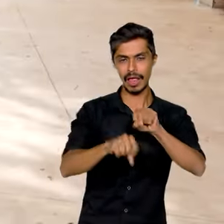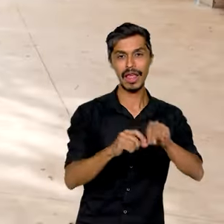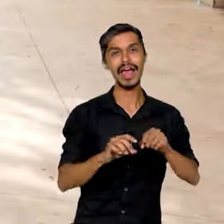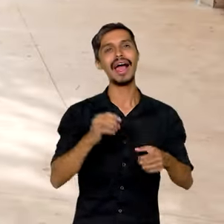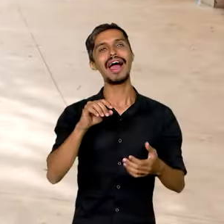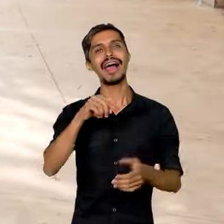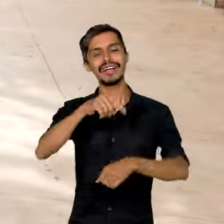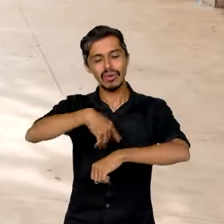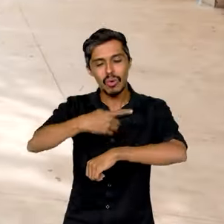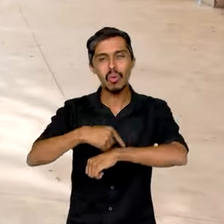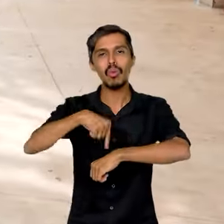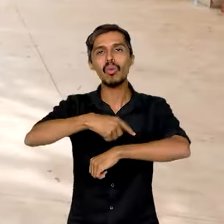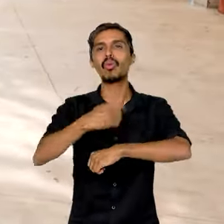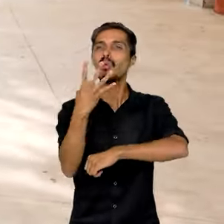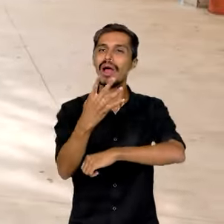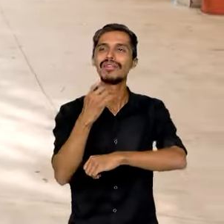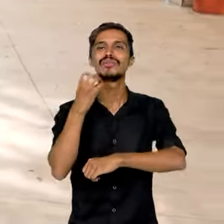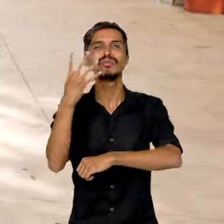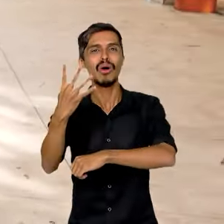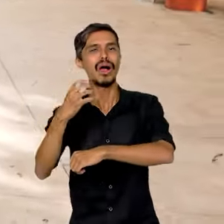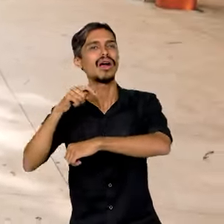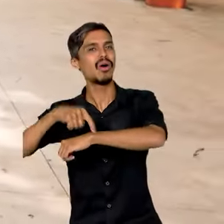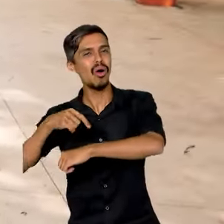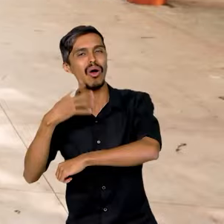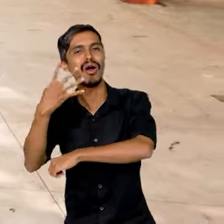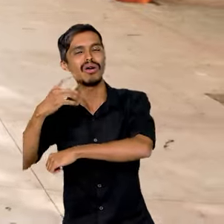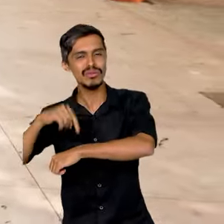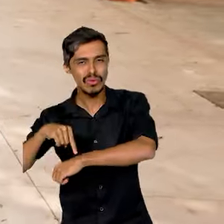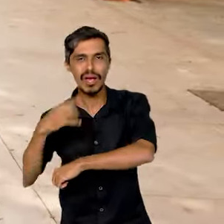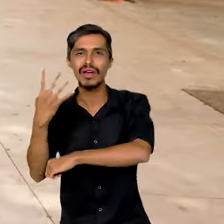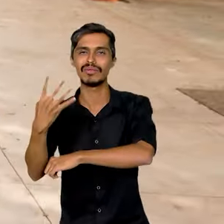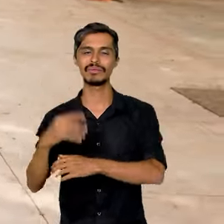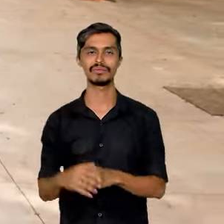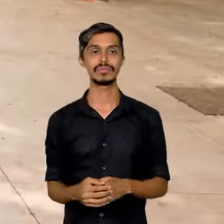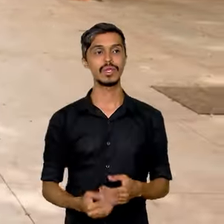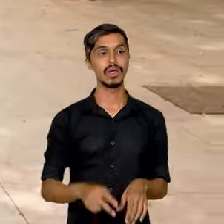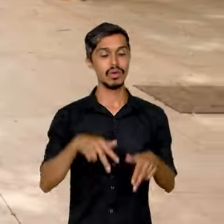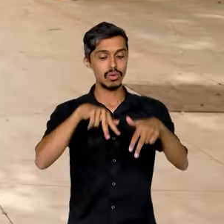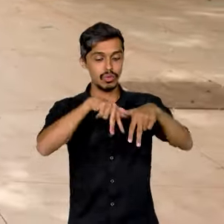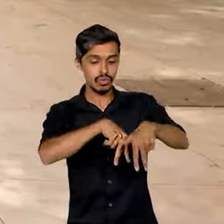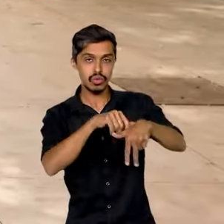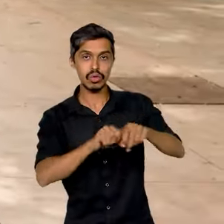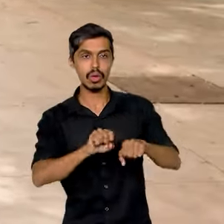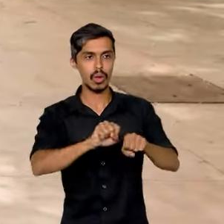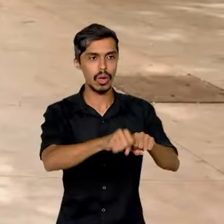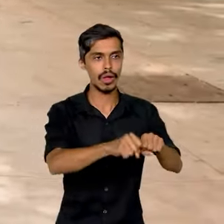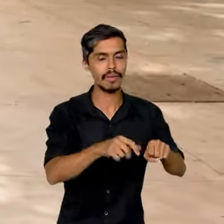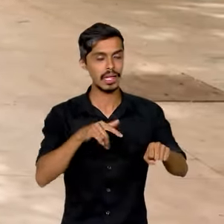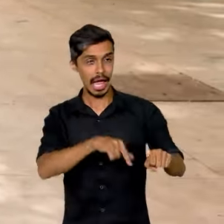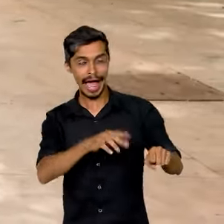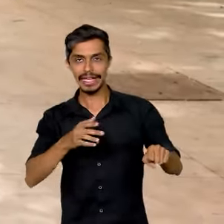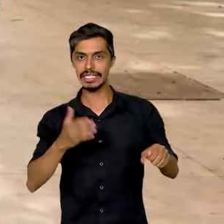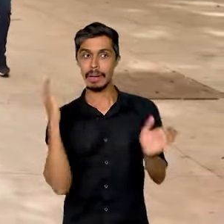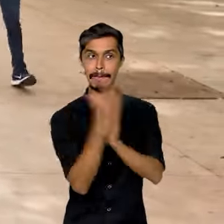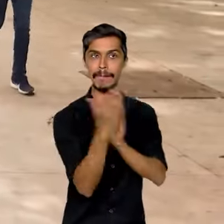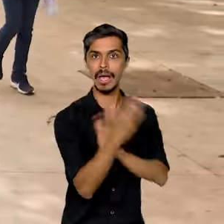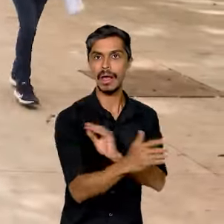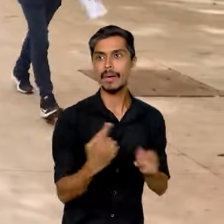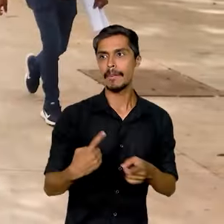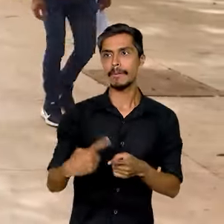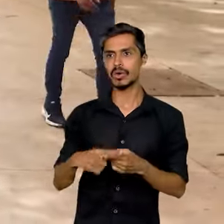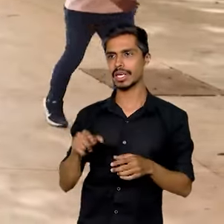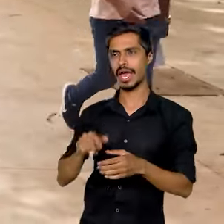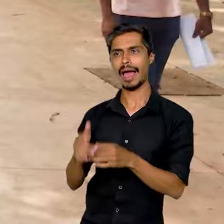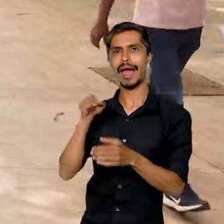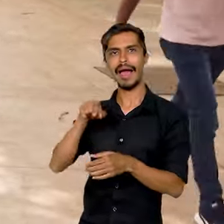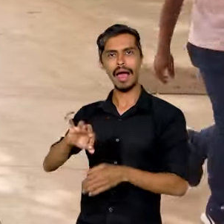O adolescente tinha 17 anos e estava na garupa da moto de um amigo que não parou num bloqueio montado pela polícia em Samambaia